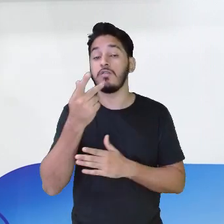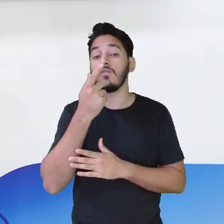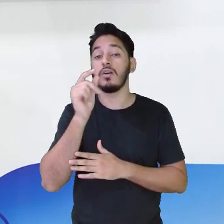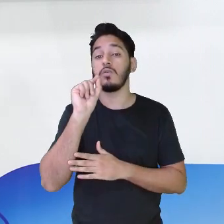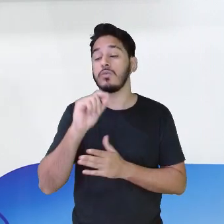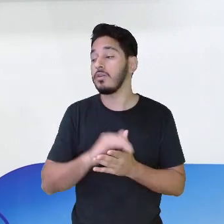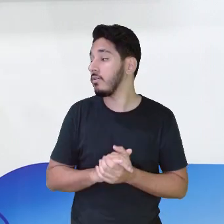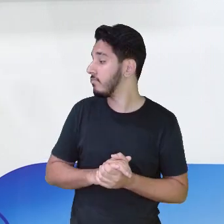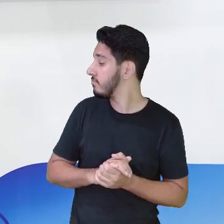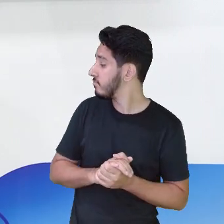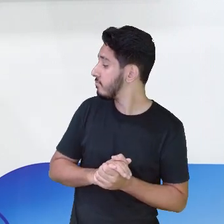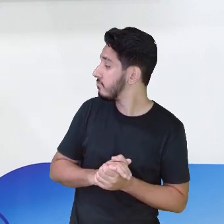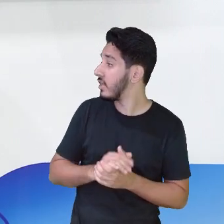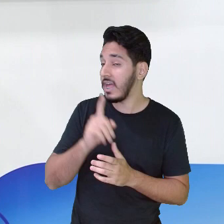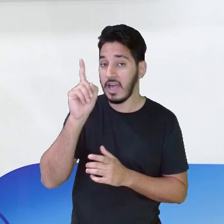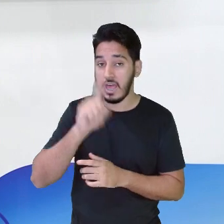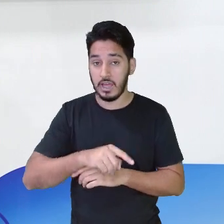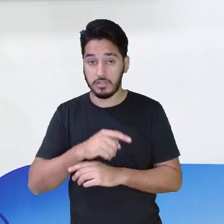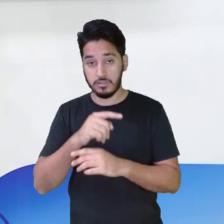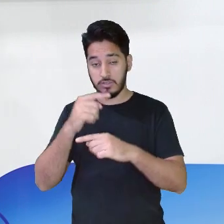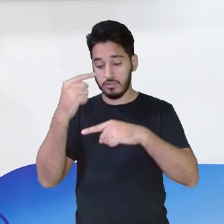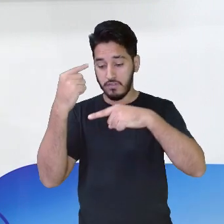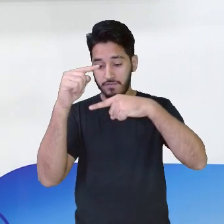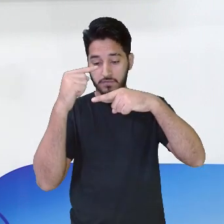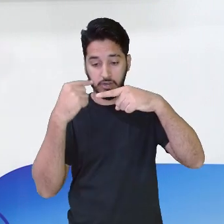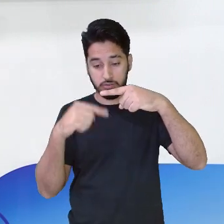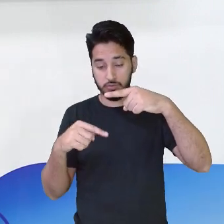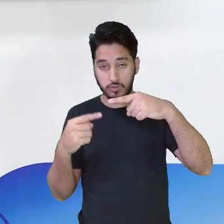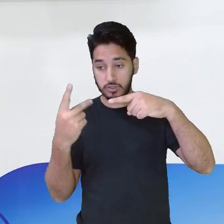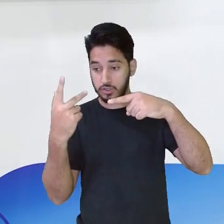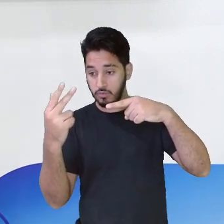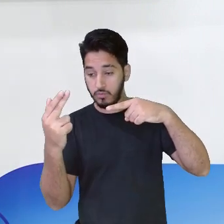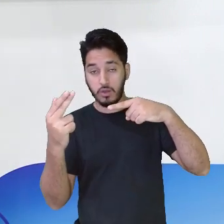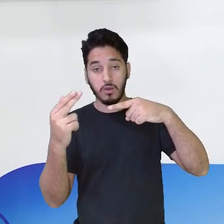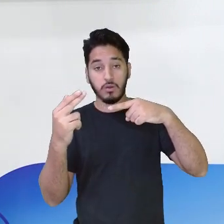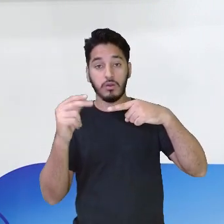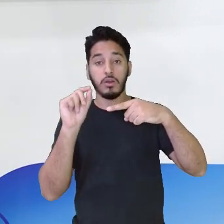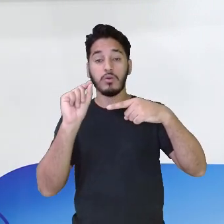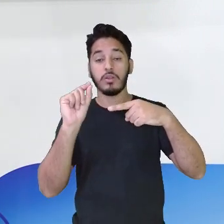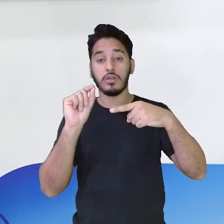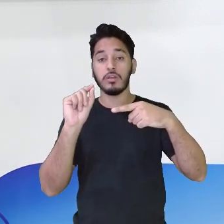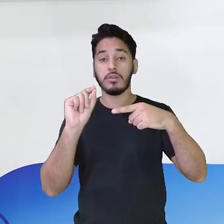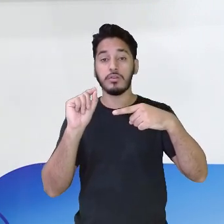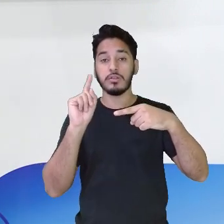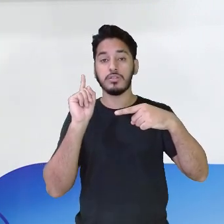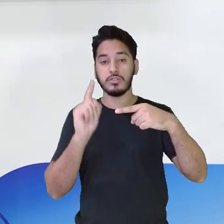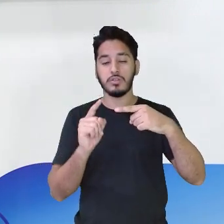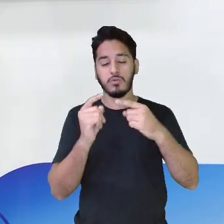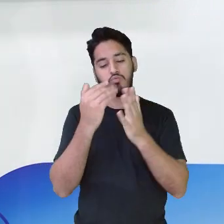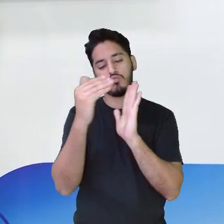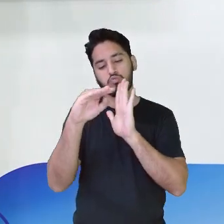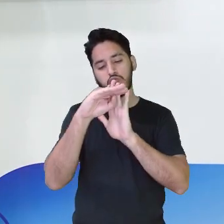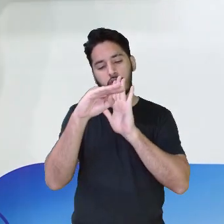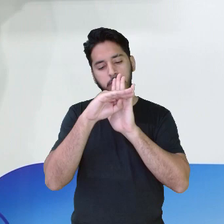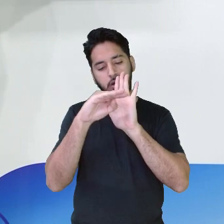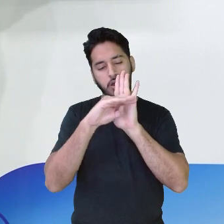que essas frações equivalentes, elas são